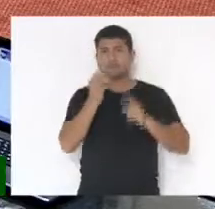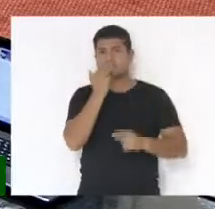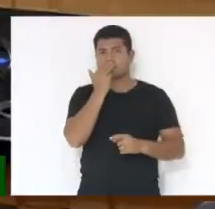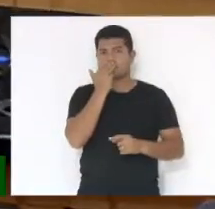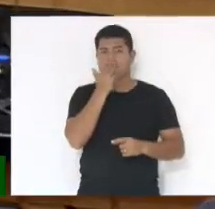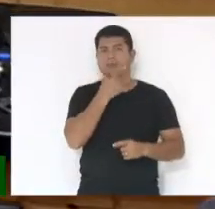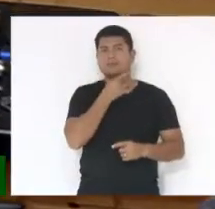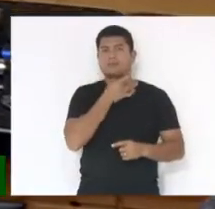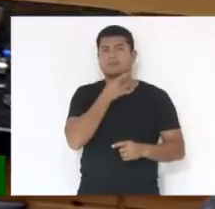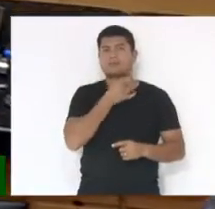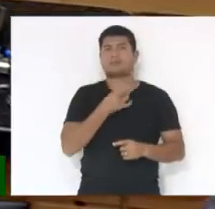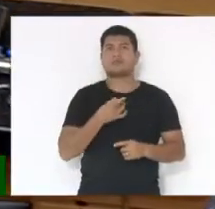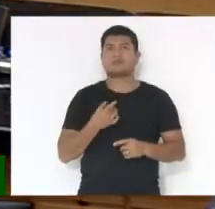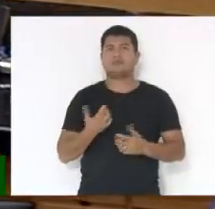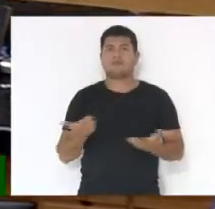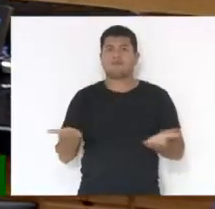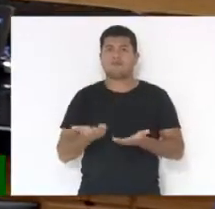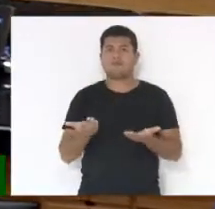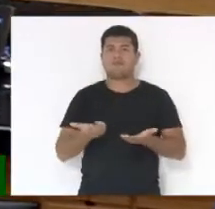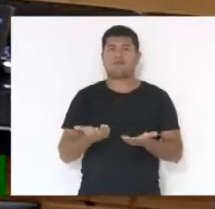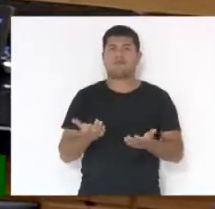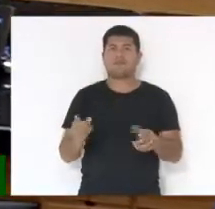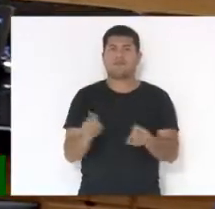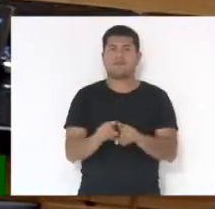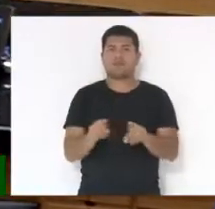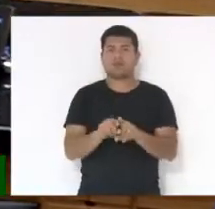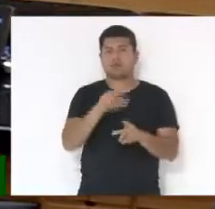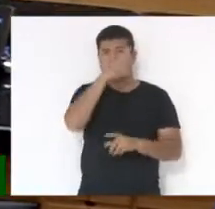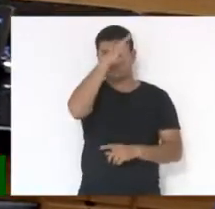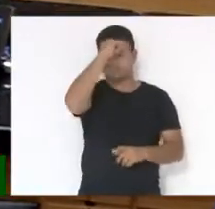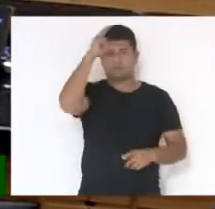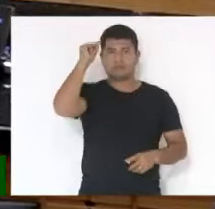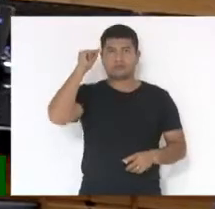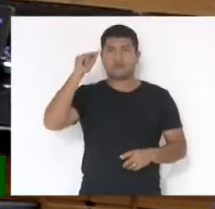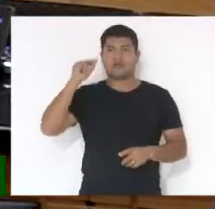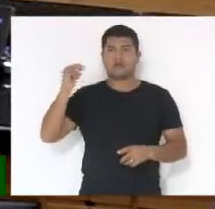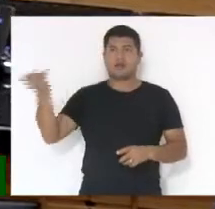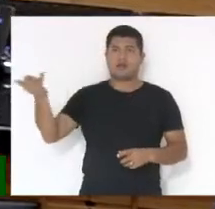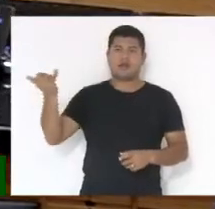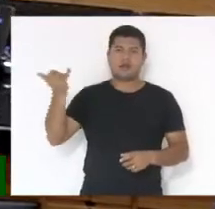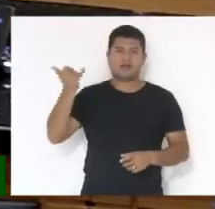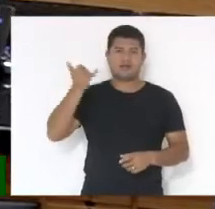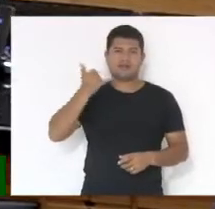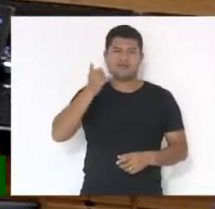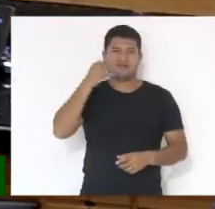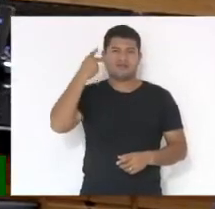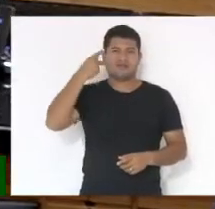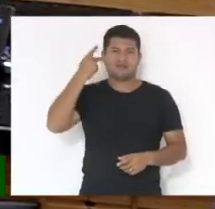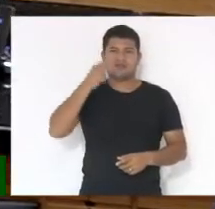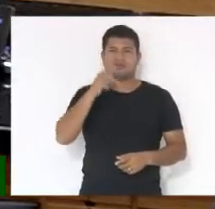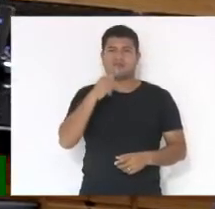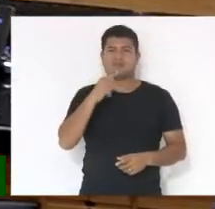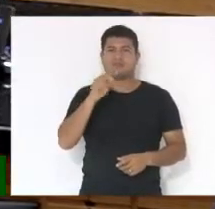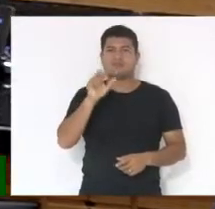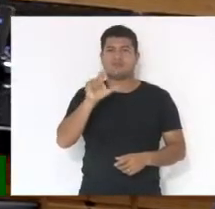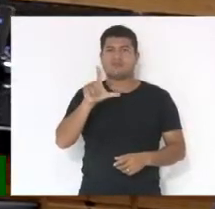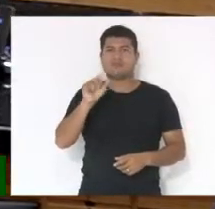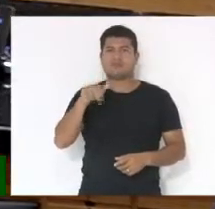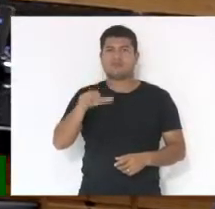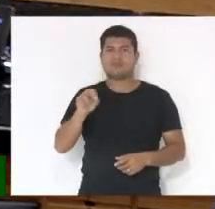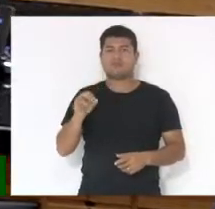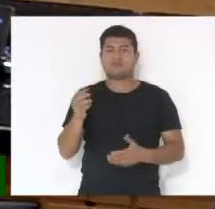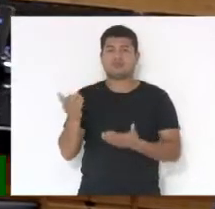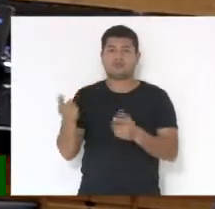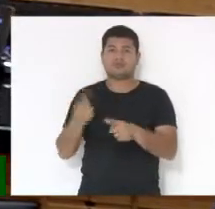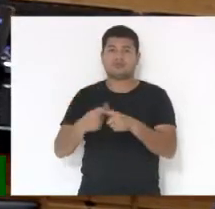ainda o vereador Prando, o prefeito Neri de Ouro me ligava, porque o governo do estado rescindiu o contrato